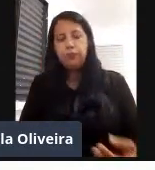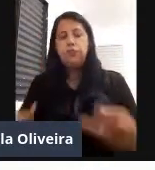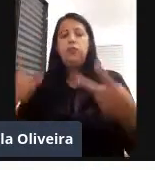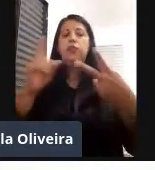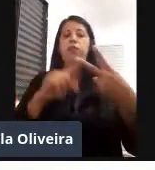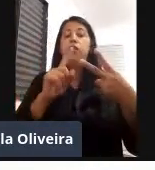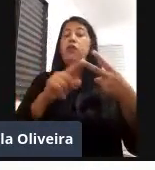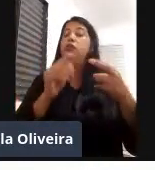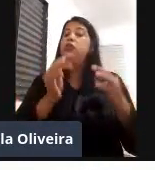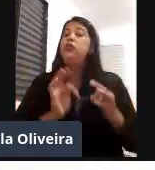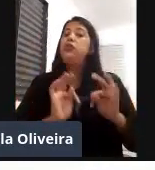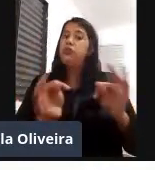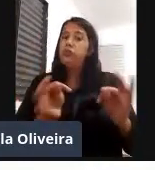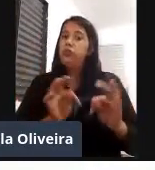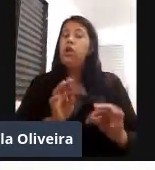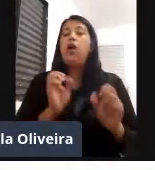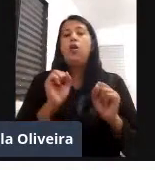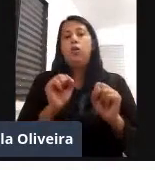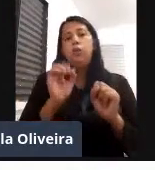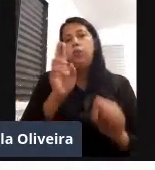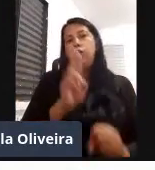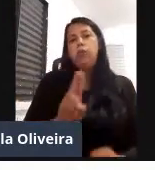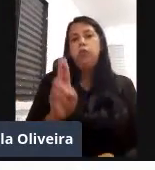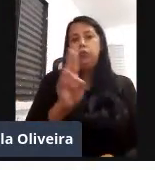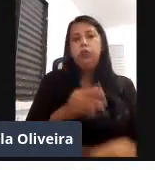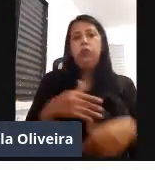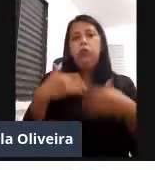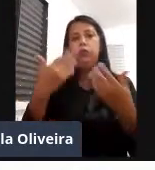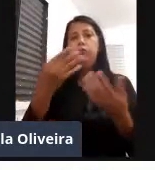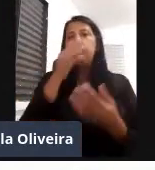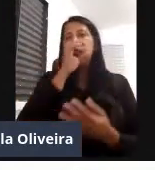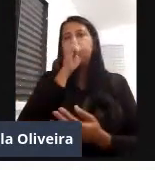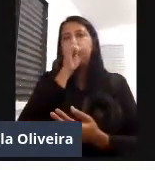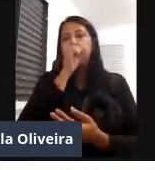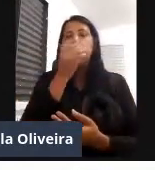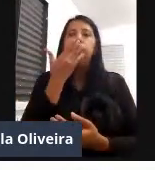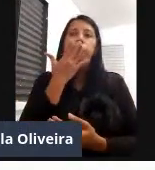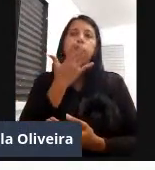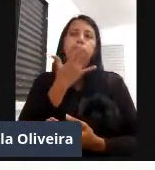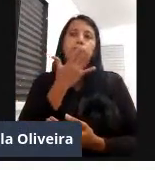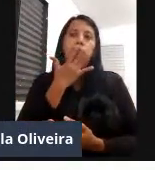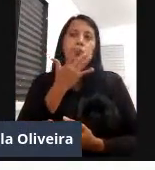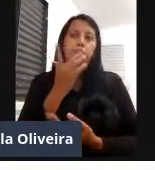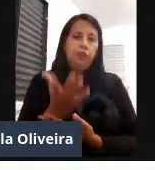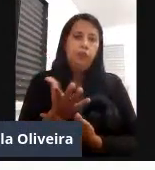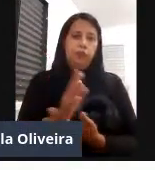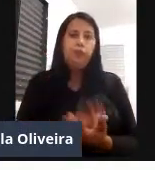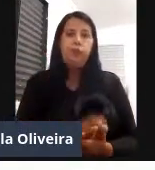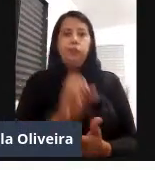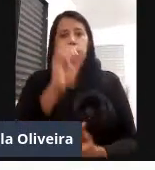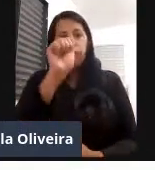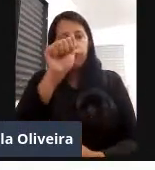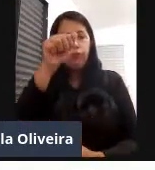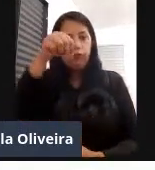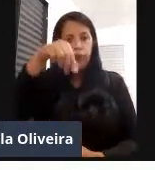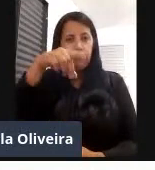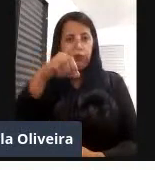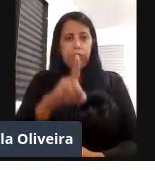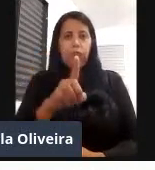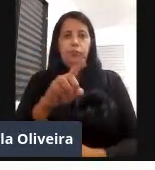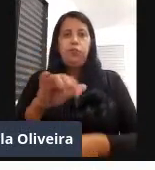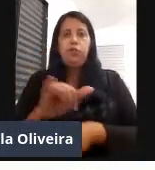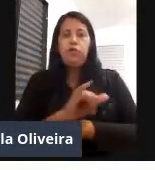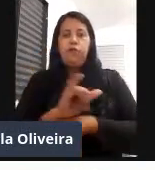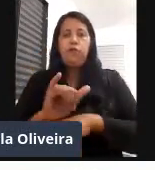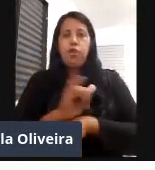termo 1 e o termo 2. Ou seja, o termo dados governamentais e o termo tecnologia.